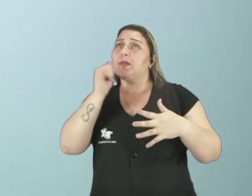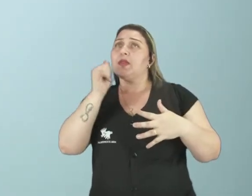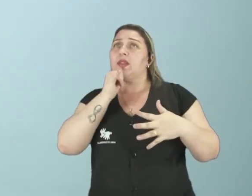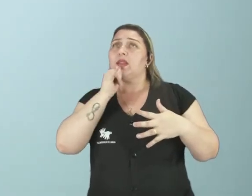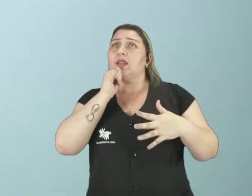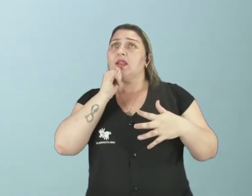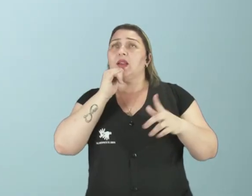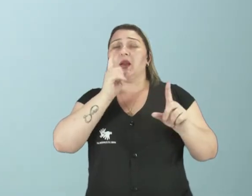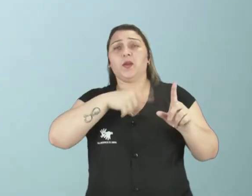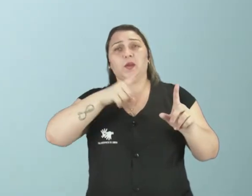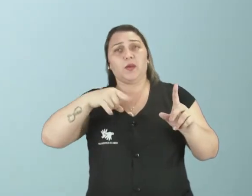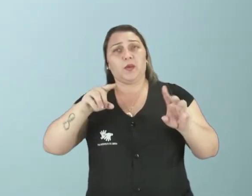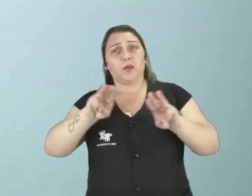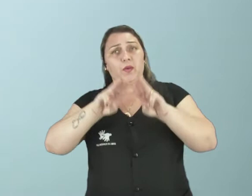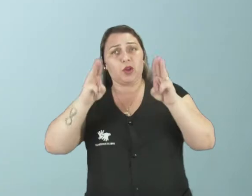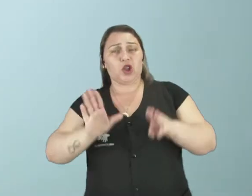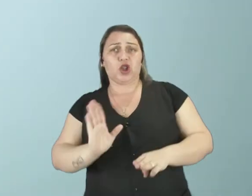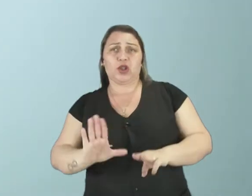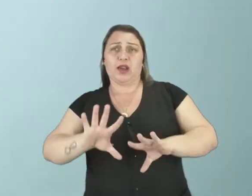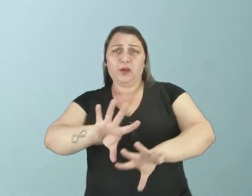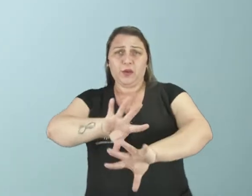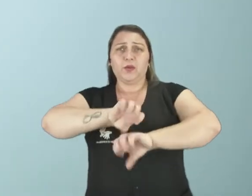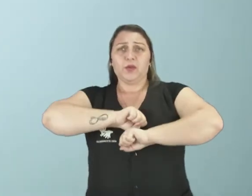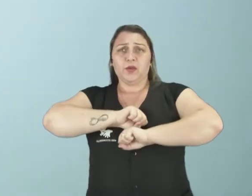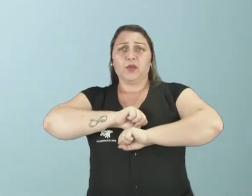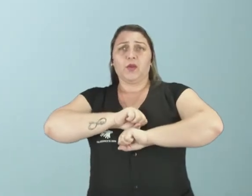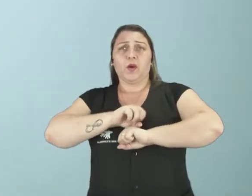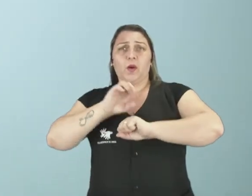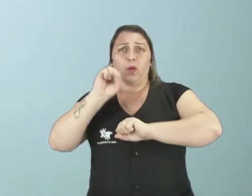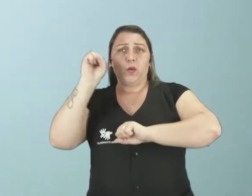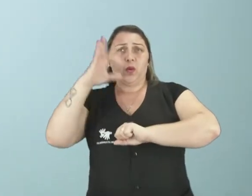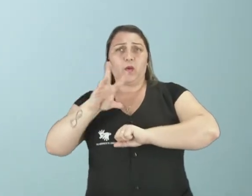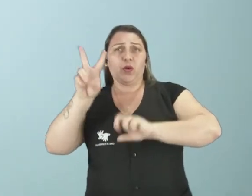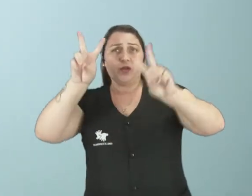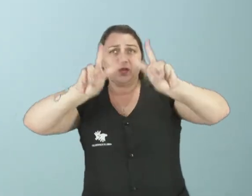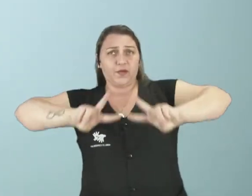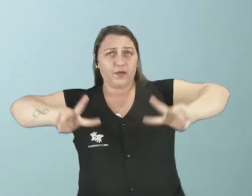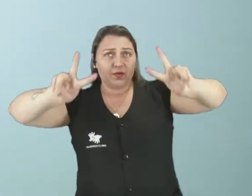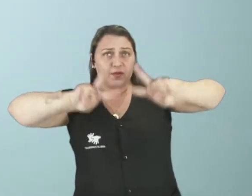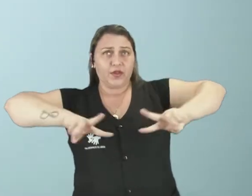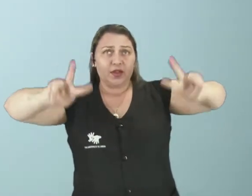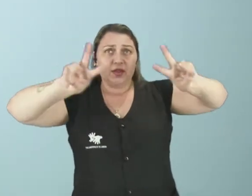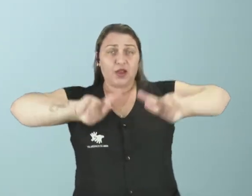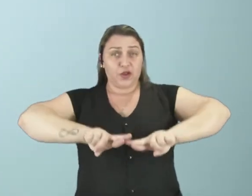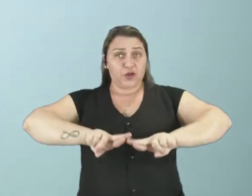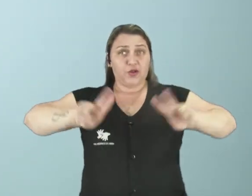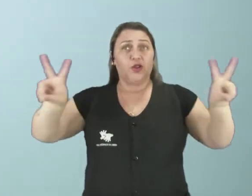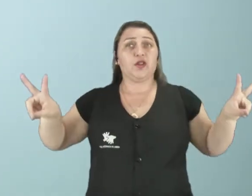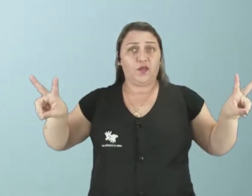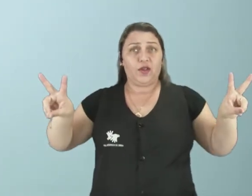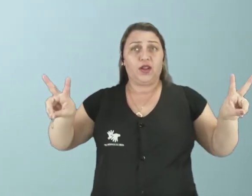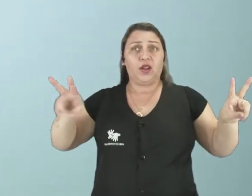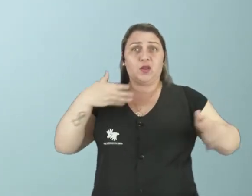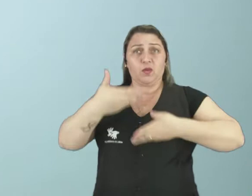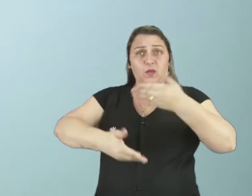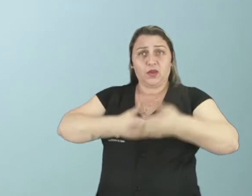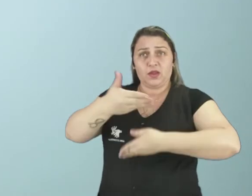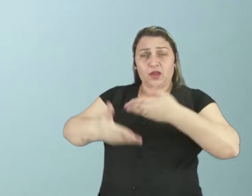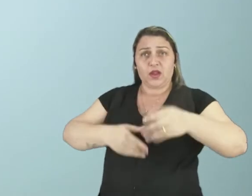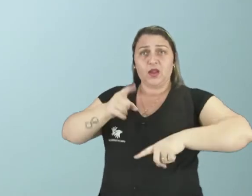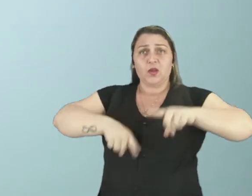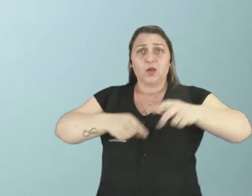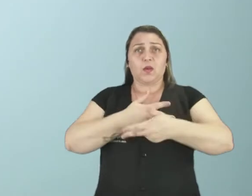tratarem de ondas eletromagnéticas, a gente tem o raio-x, luz visível são bastante distintos no modo em que interagem com a